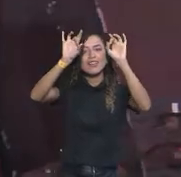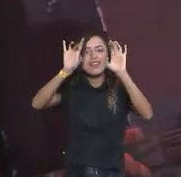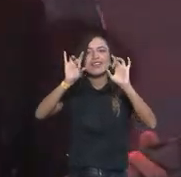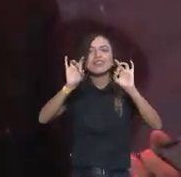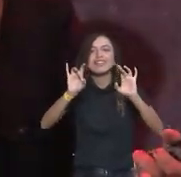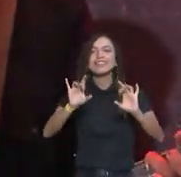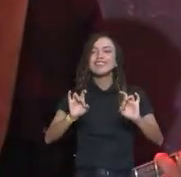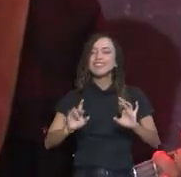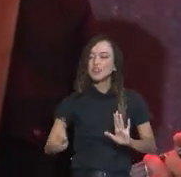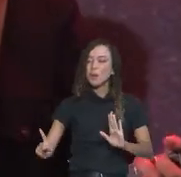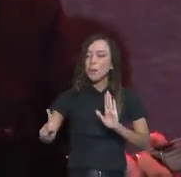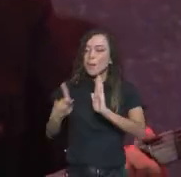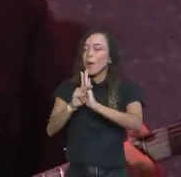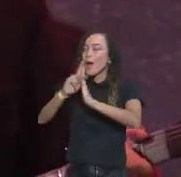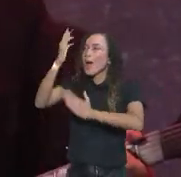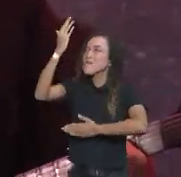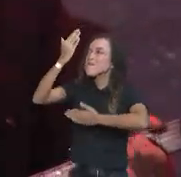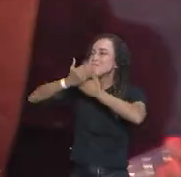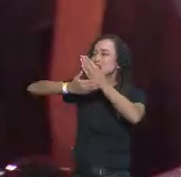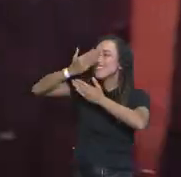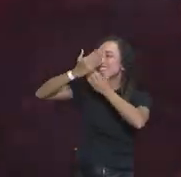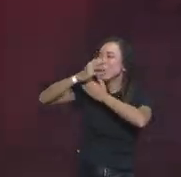vou Esconderijo